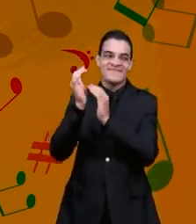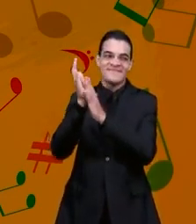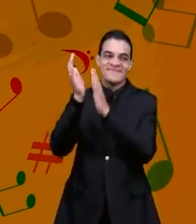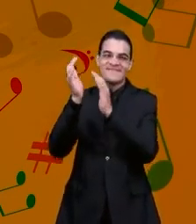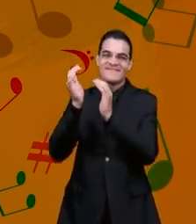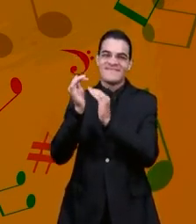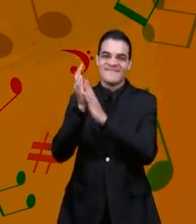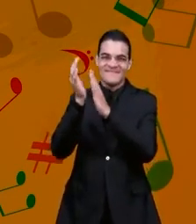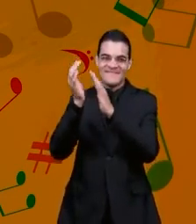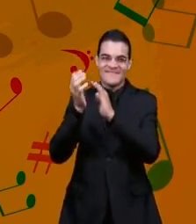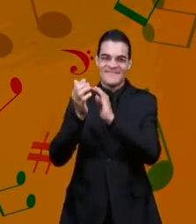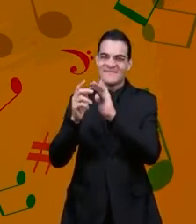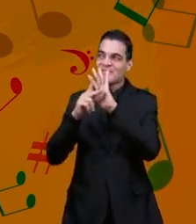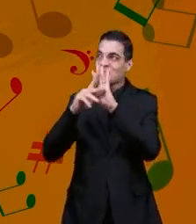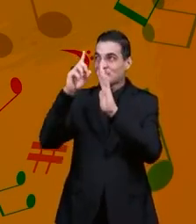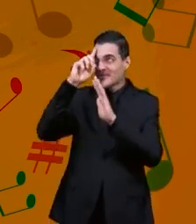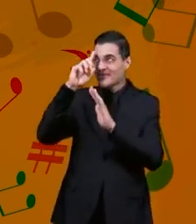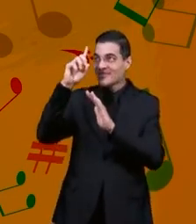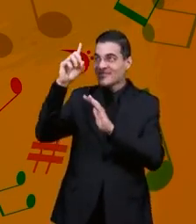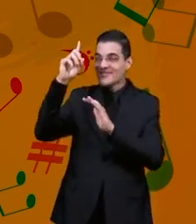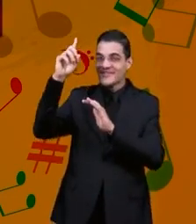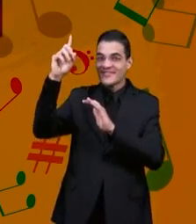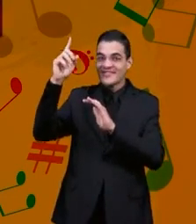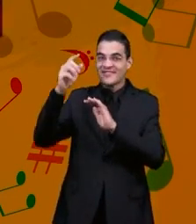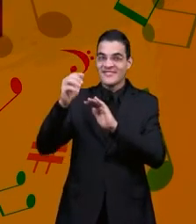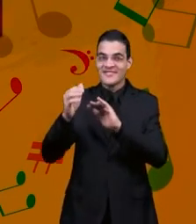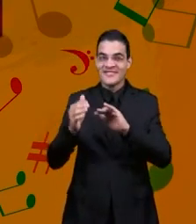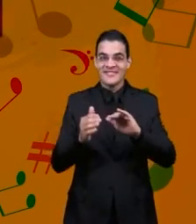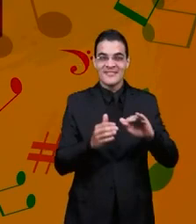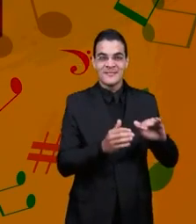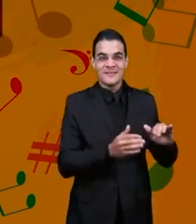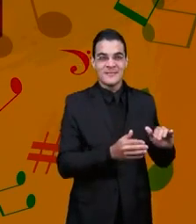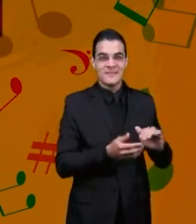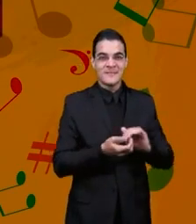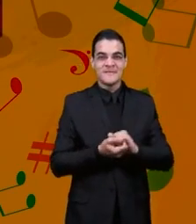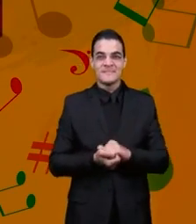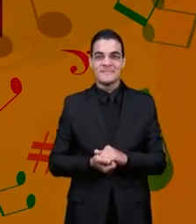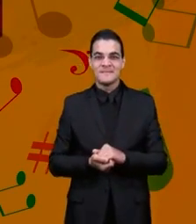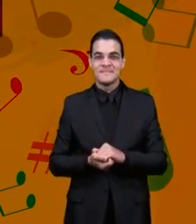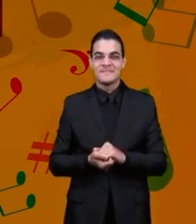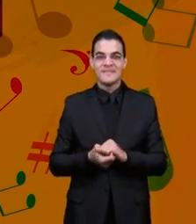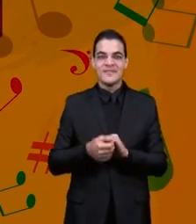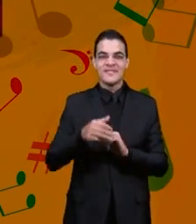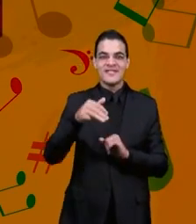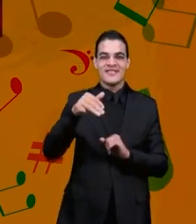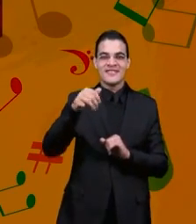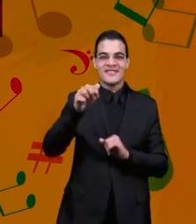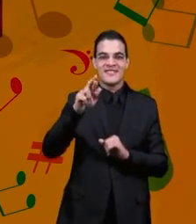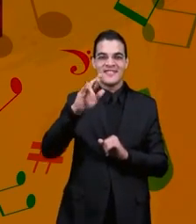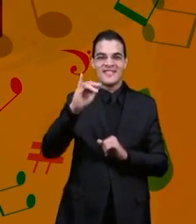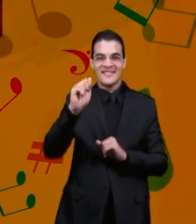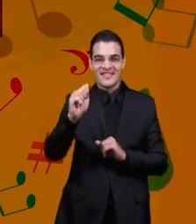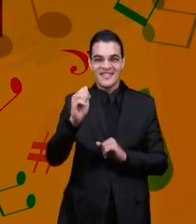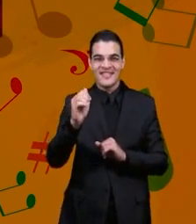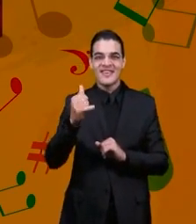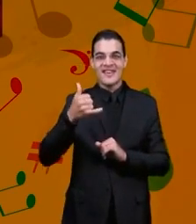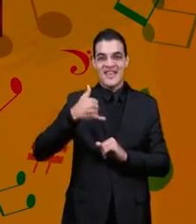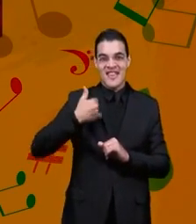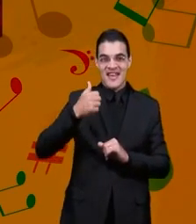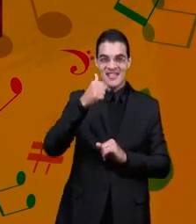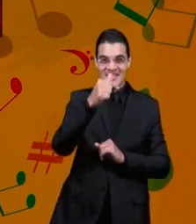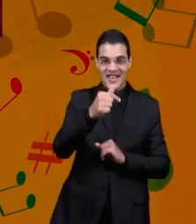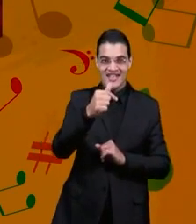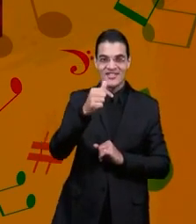Maria de 7 anos,